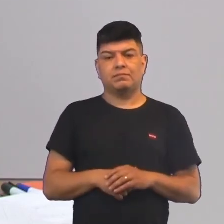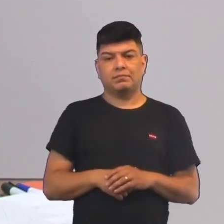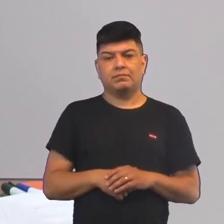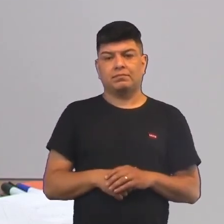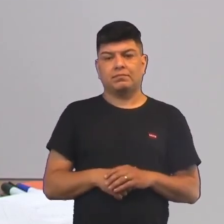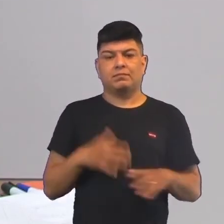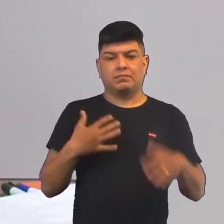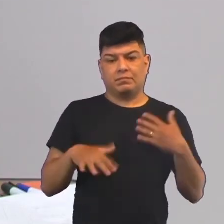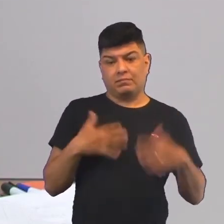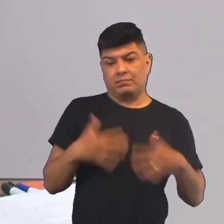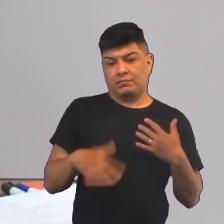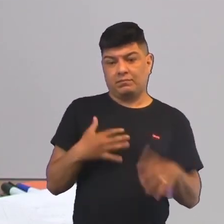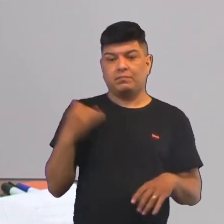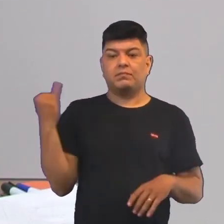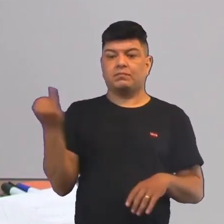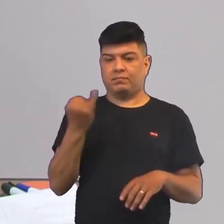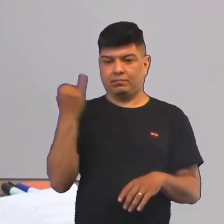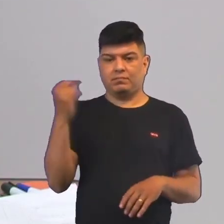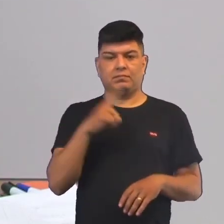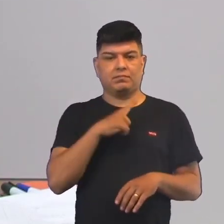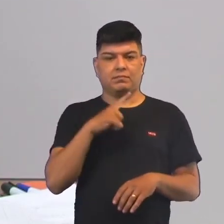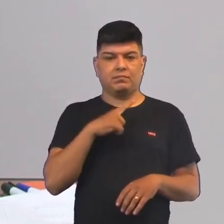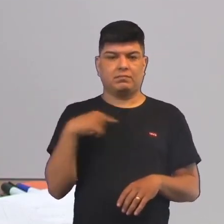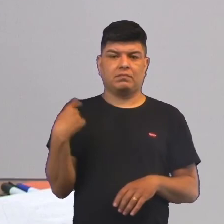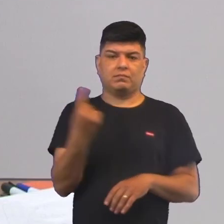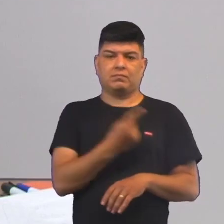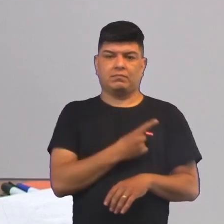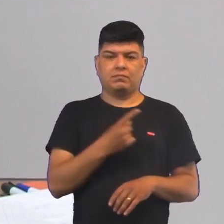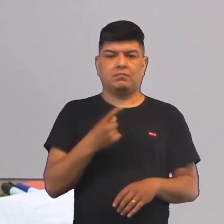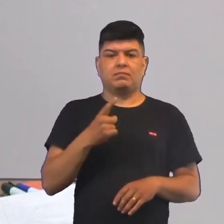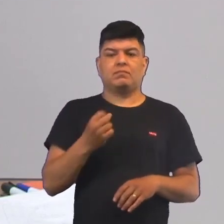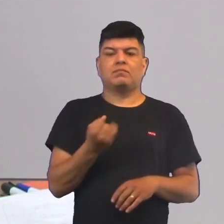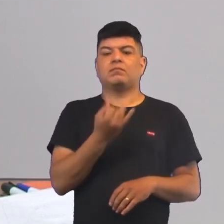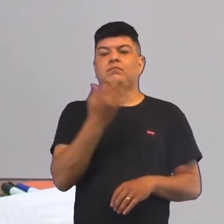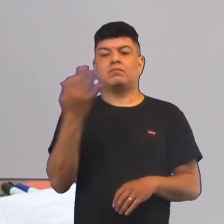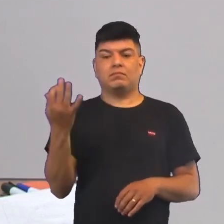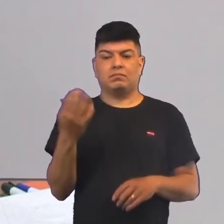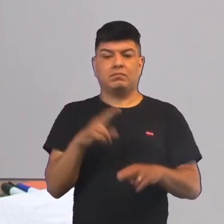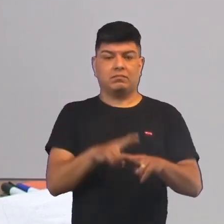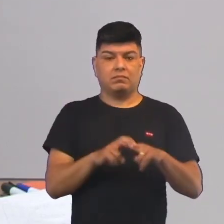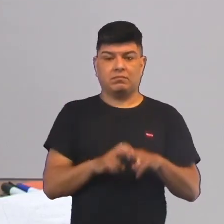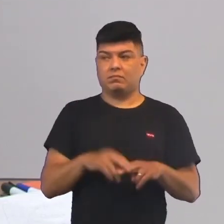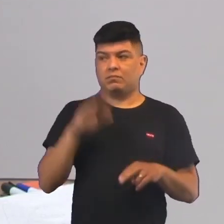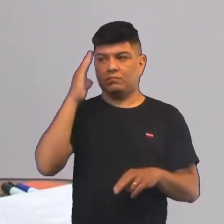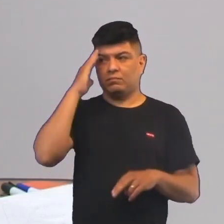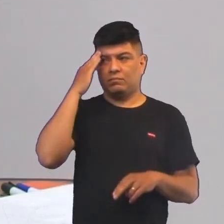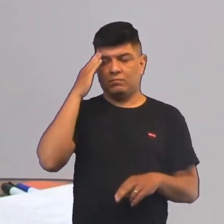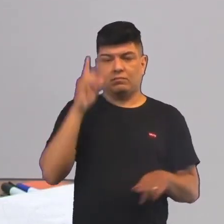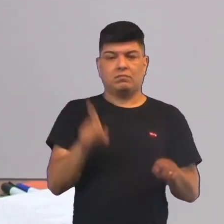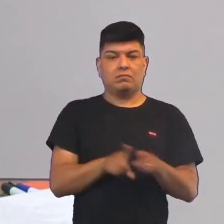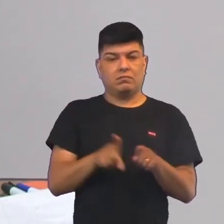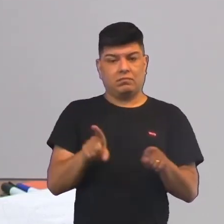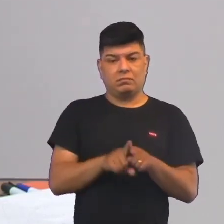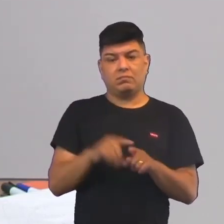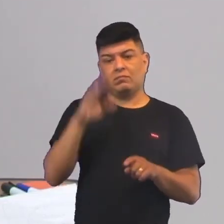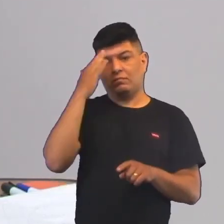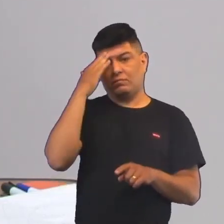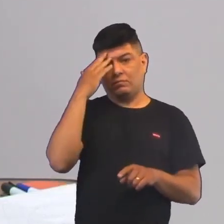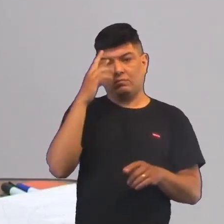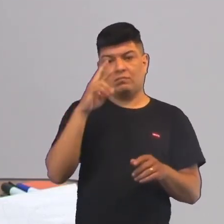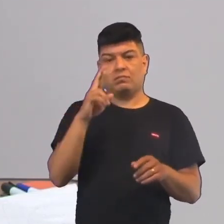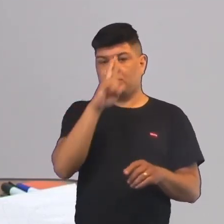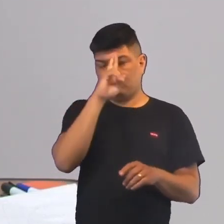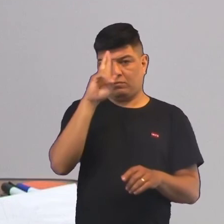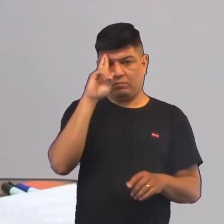E esses movimentos têm a sua importância, né, no nosso tempo, na nossa contagem do tempo. Por isso que é importante a gente compreender e entender essa história